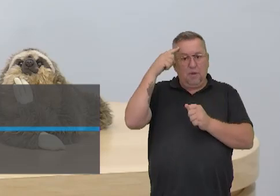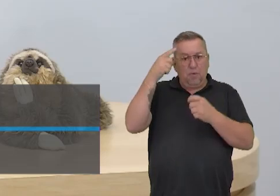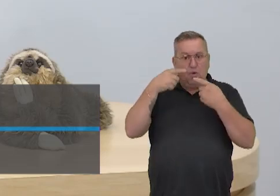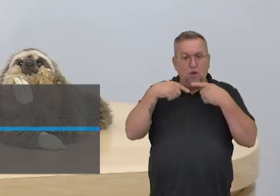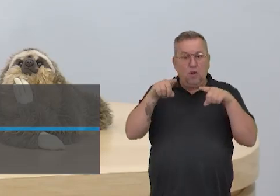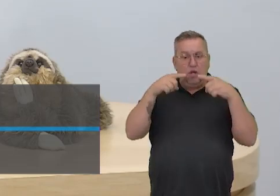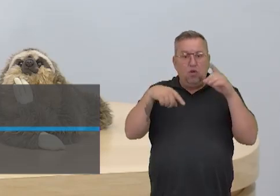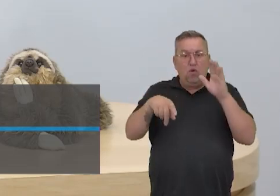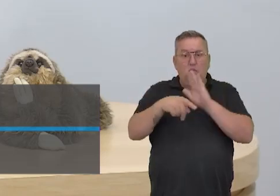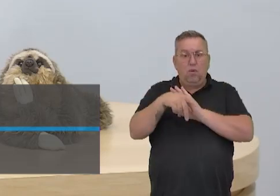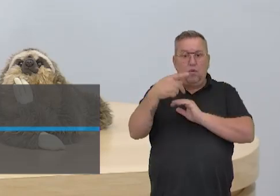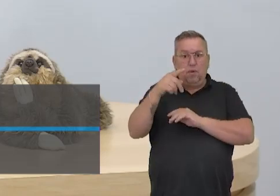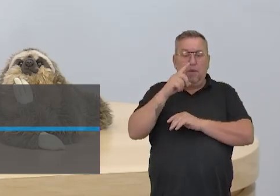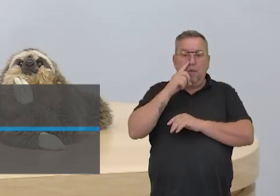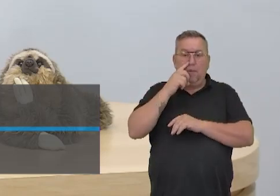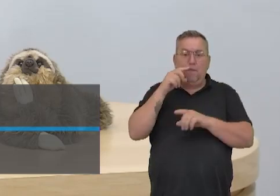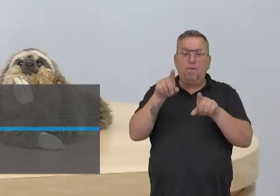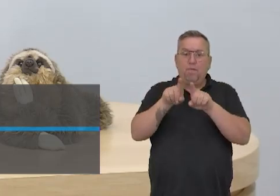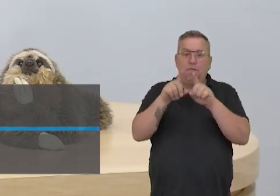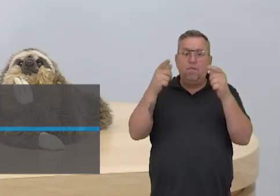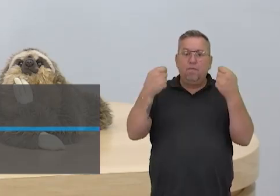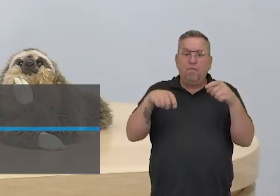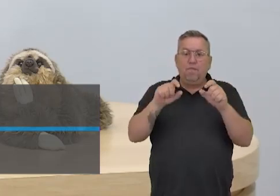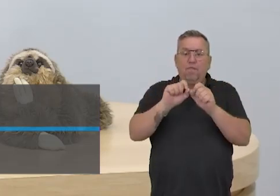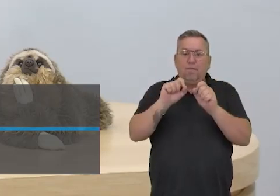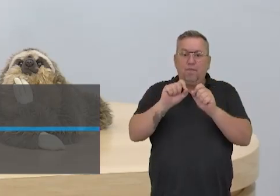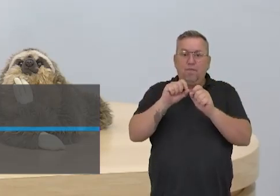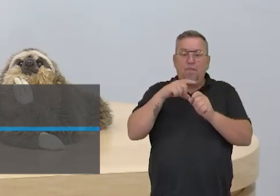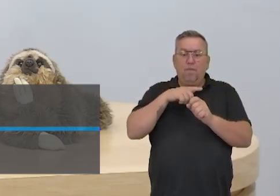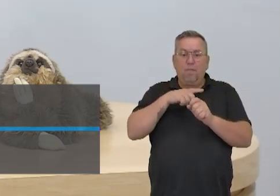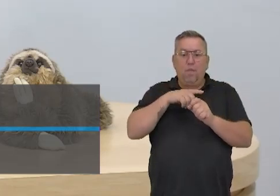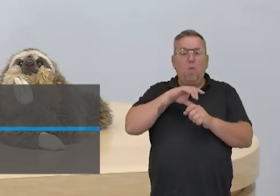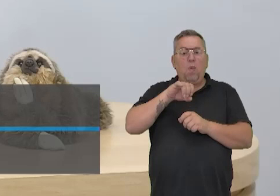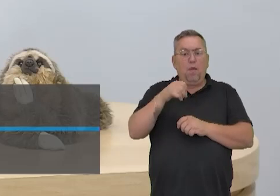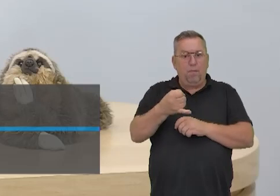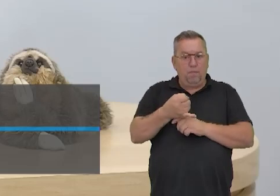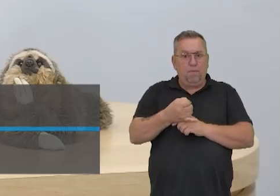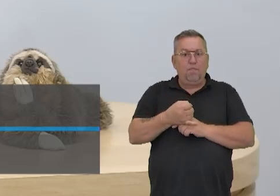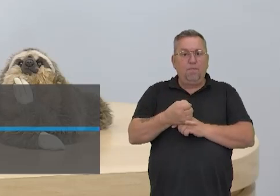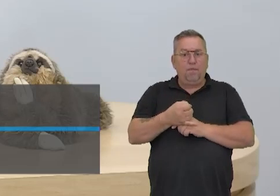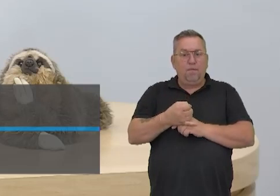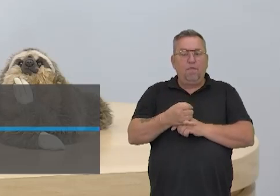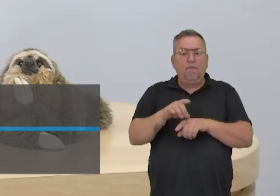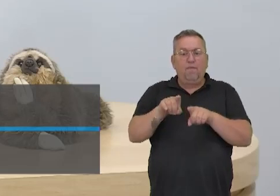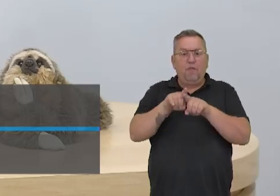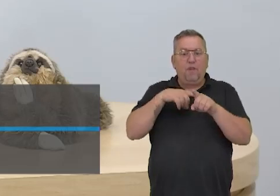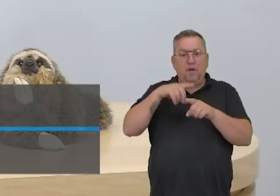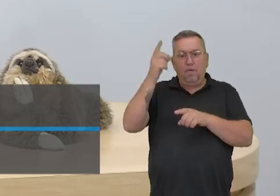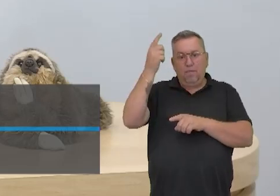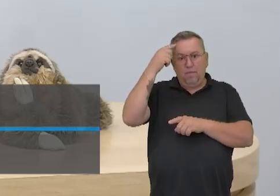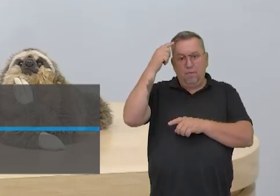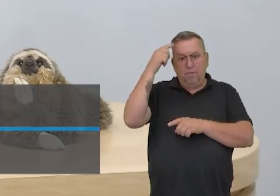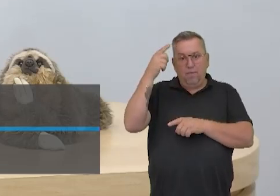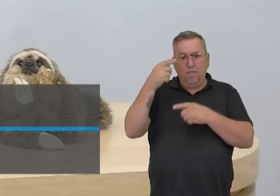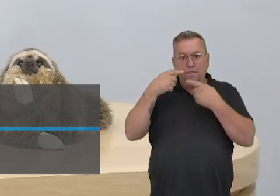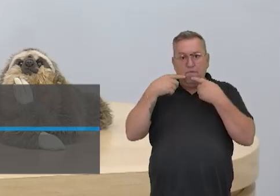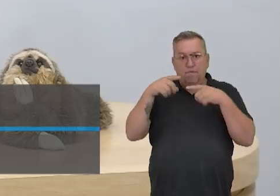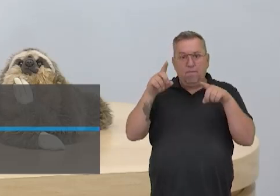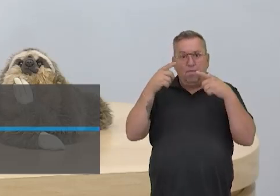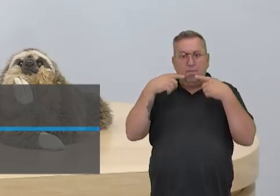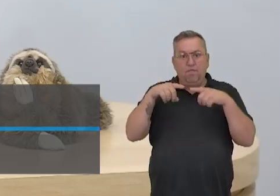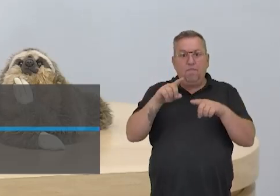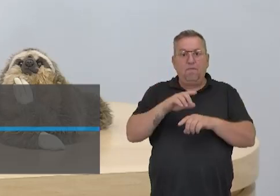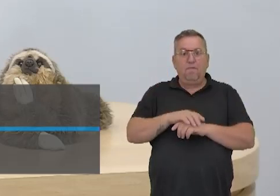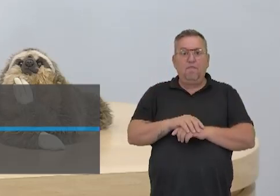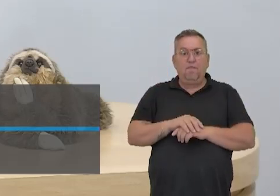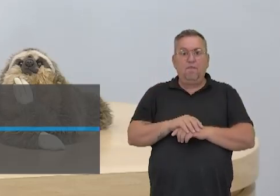crítico seu. E aí você precisa ter essa oportunidade, né, de ter esse pensamento crítico. E